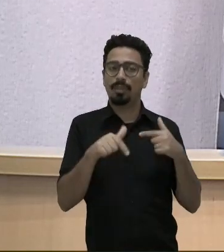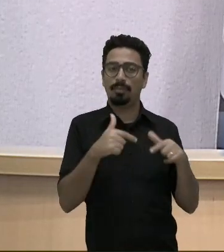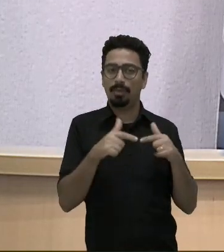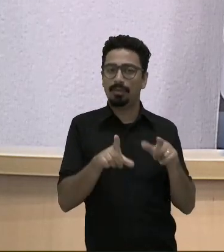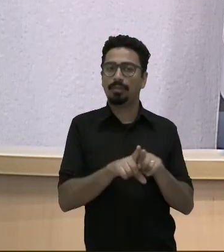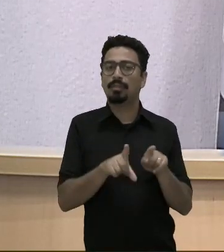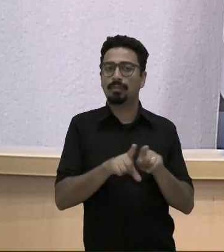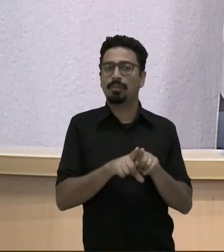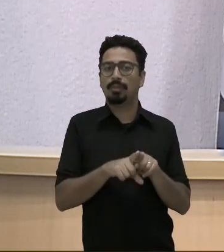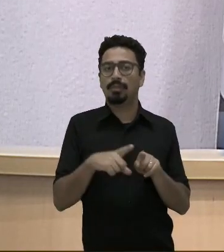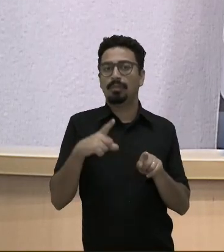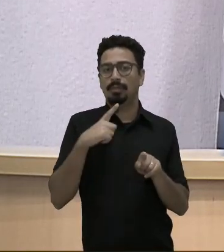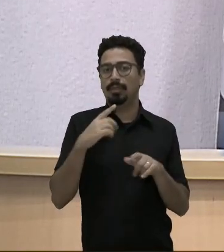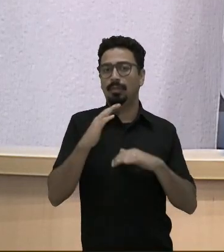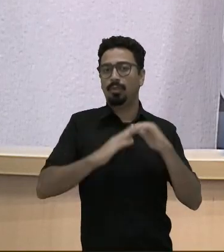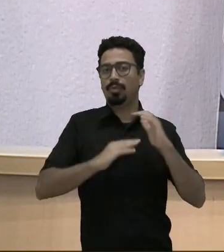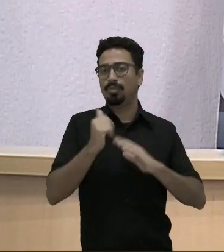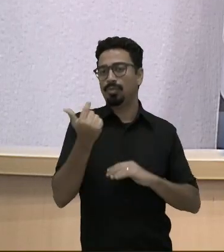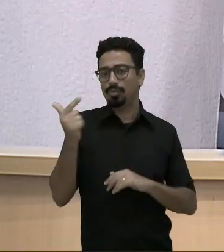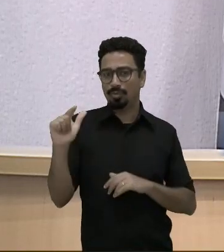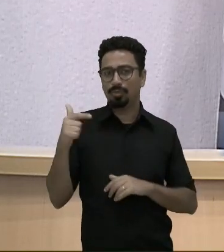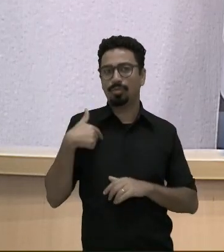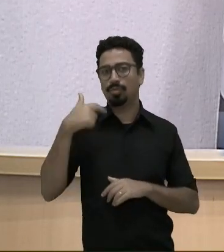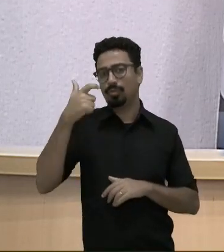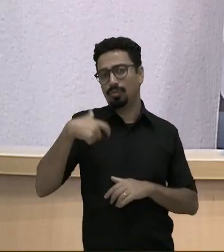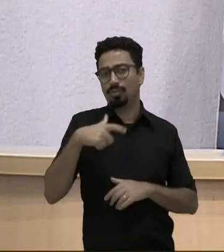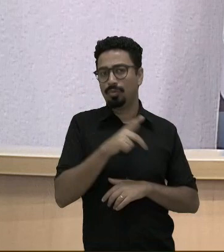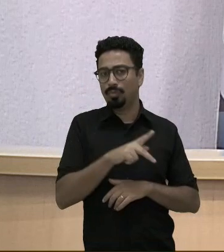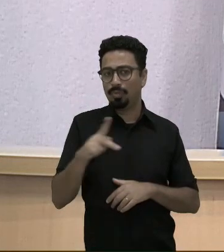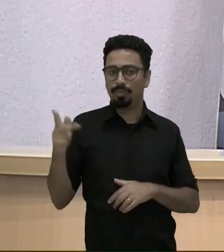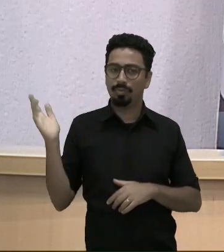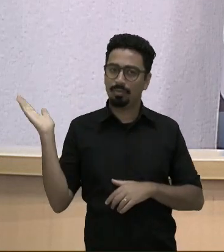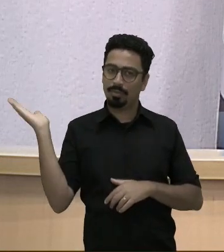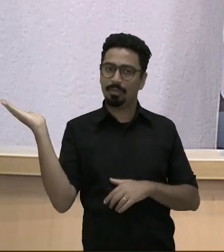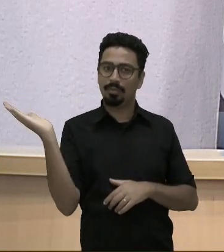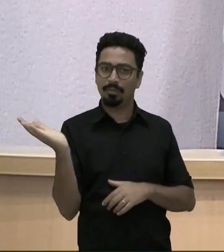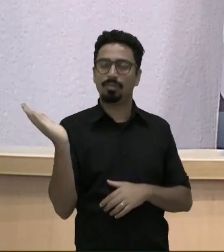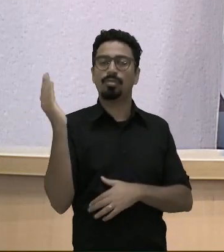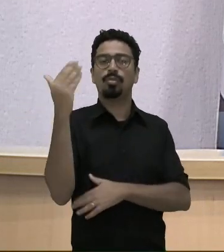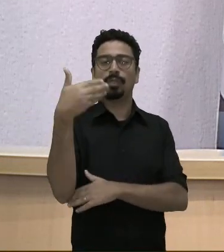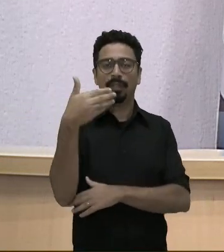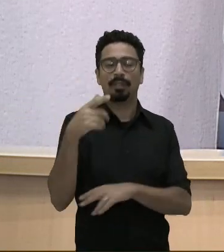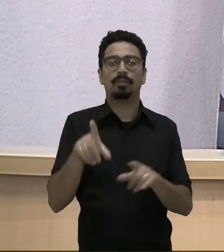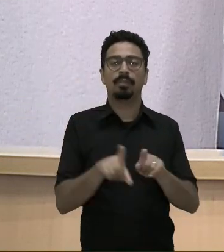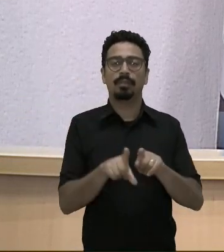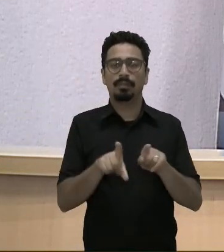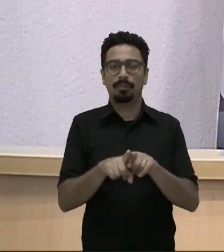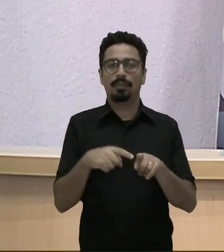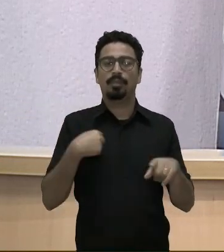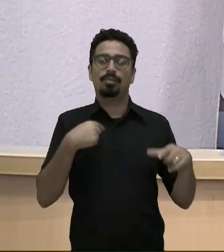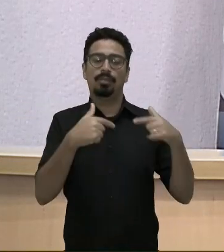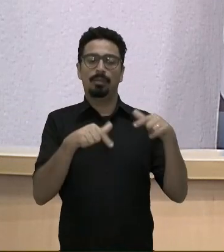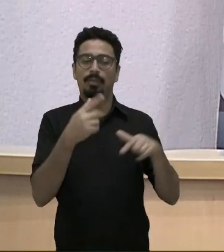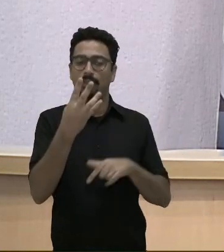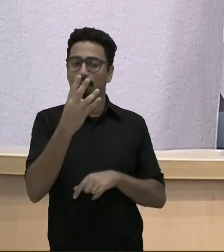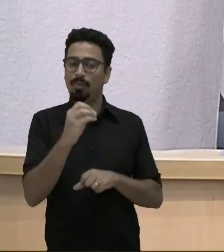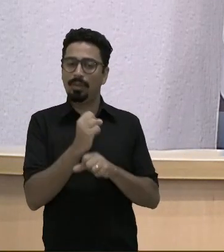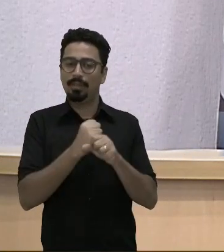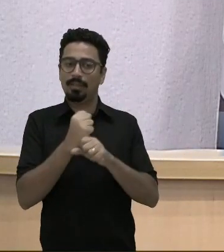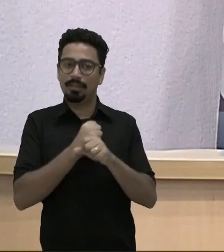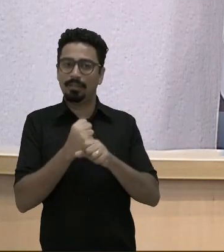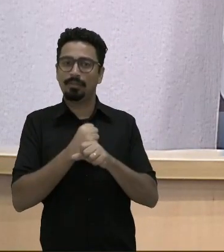outras profissões. Tá? Eu sou professor de gastronomia, de hotelaria, trabalho há 40 anos.